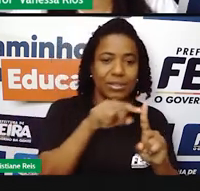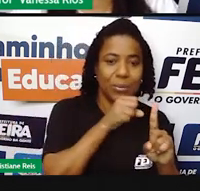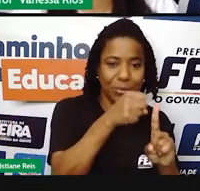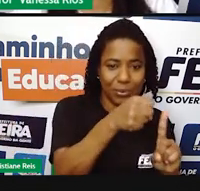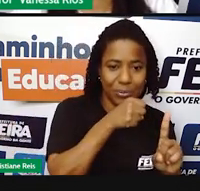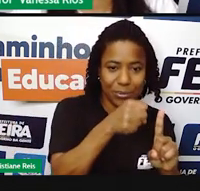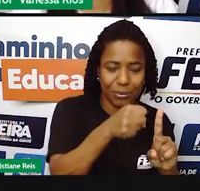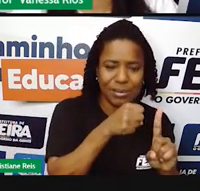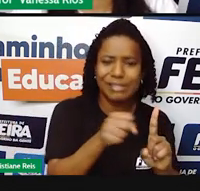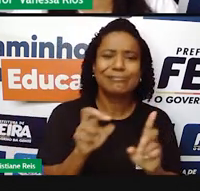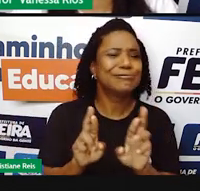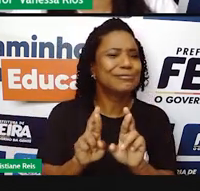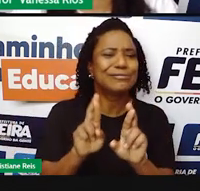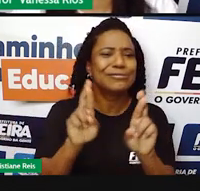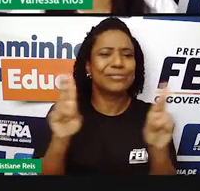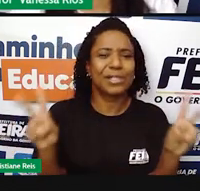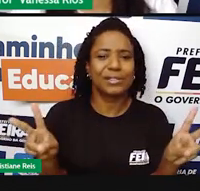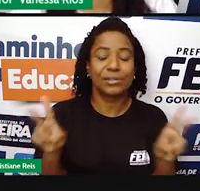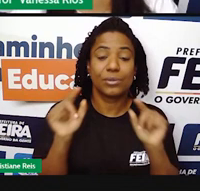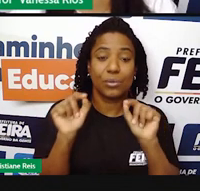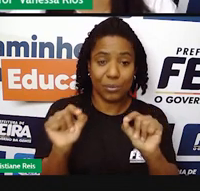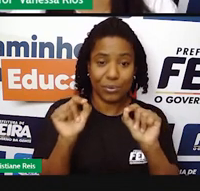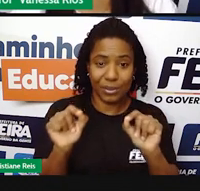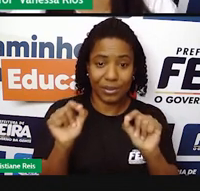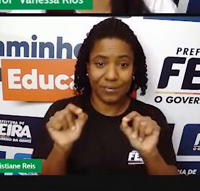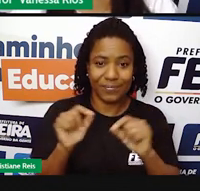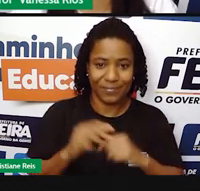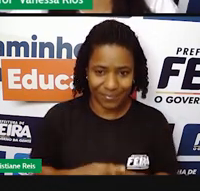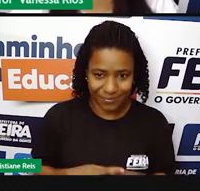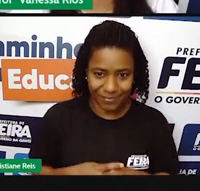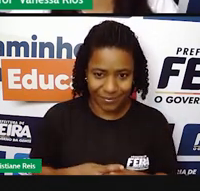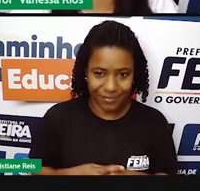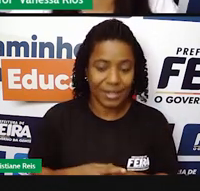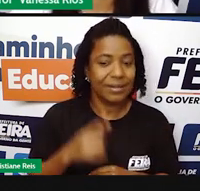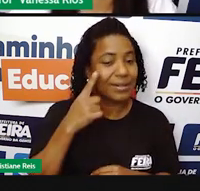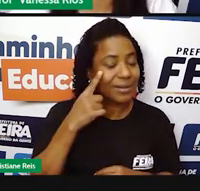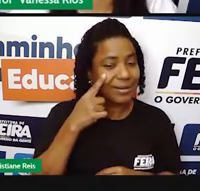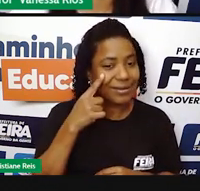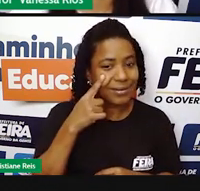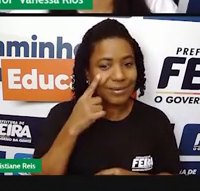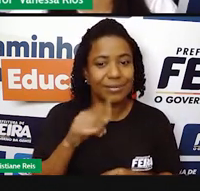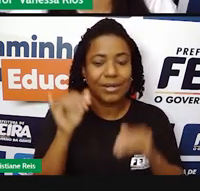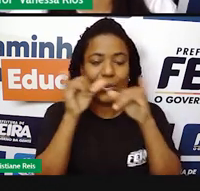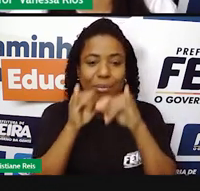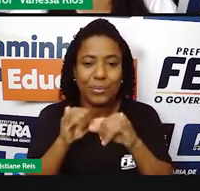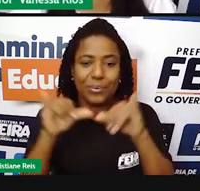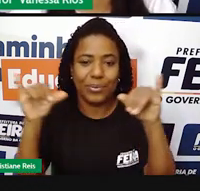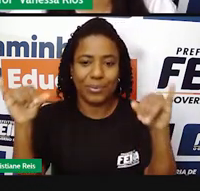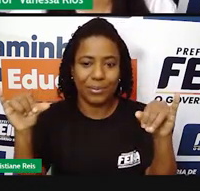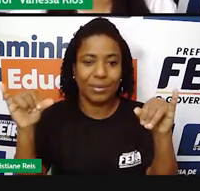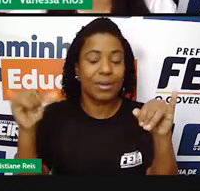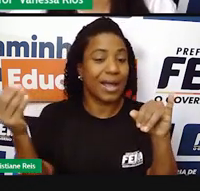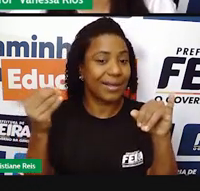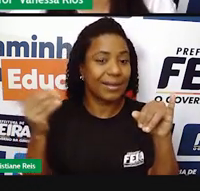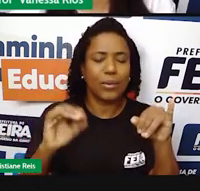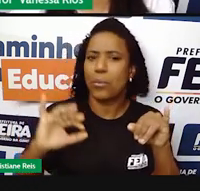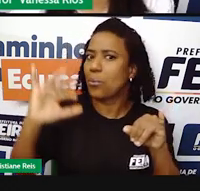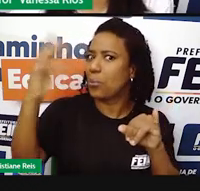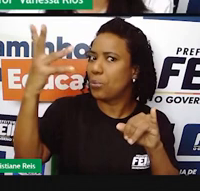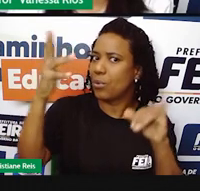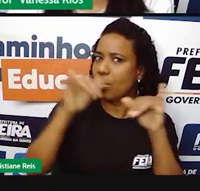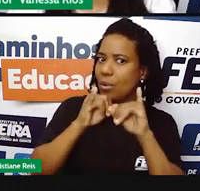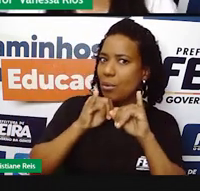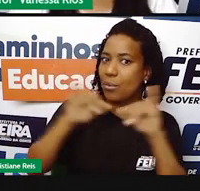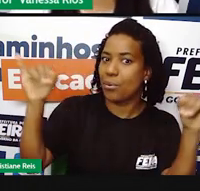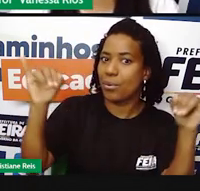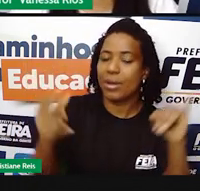entre esses tipos de produções textuais está no teor opinativo e na forma como os fatos são